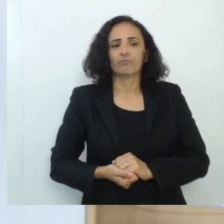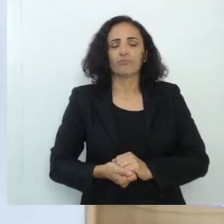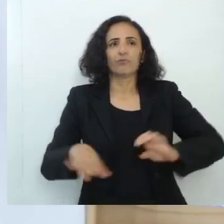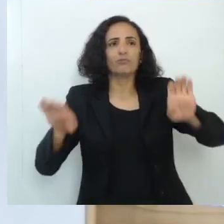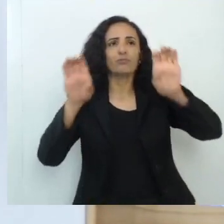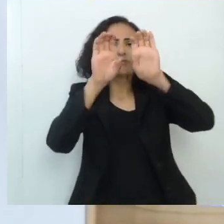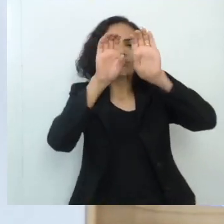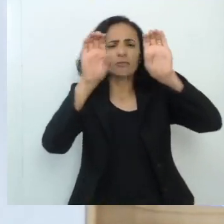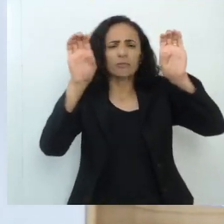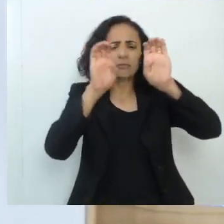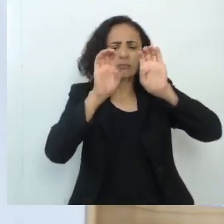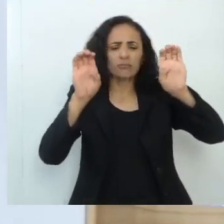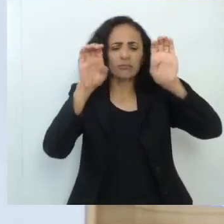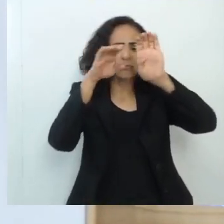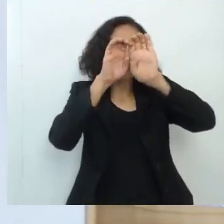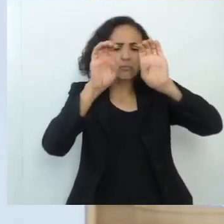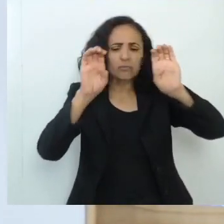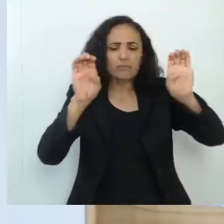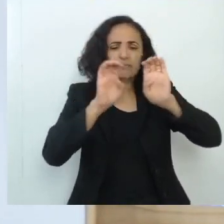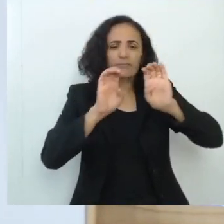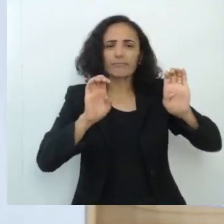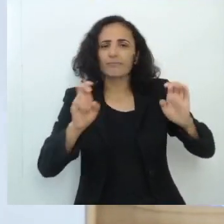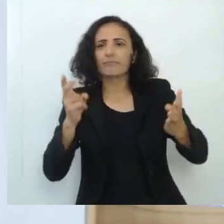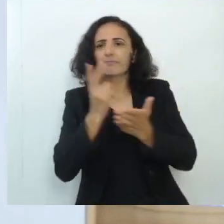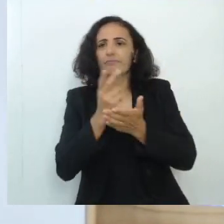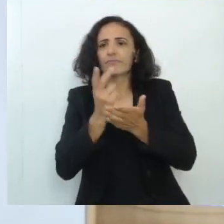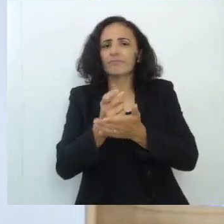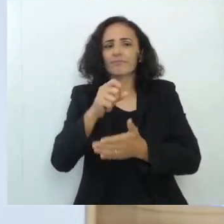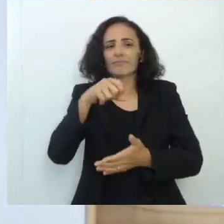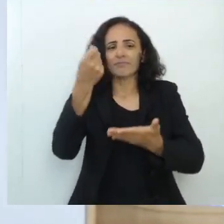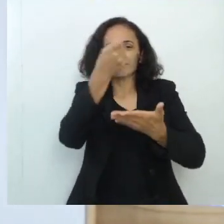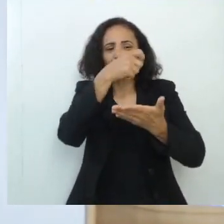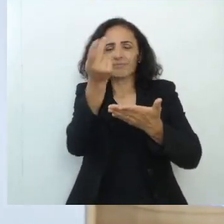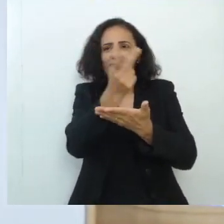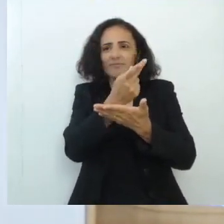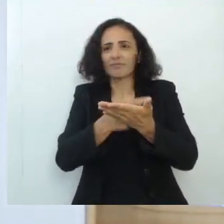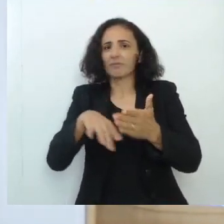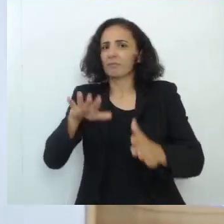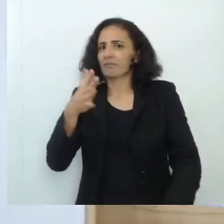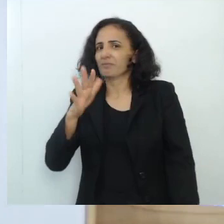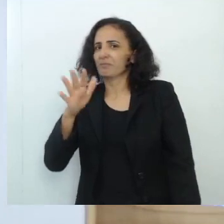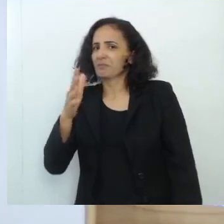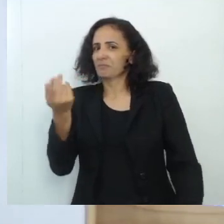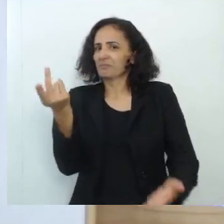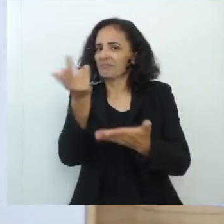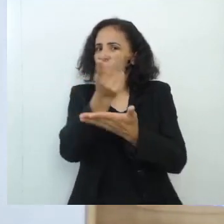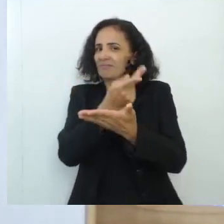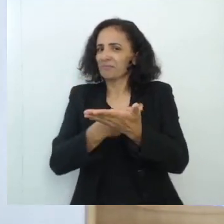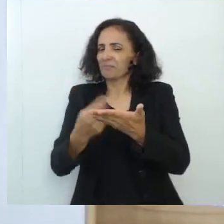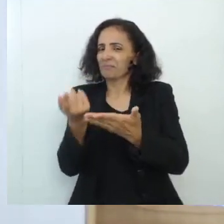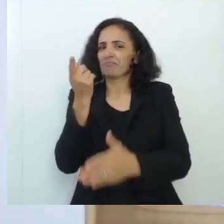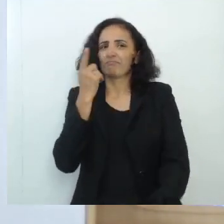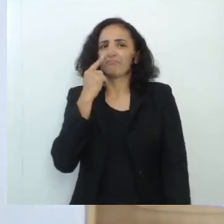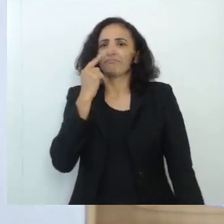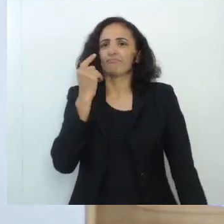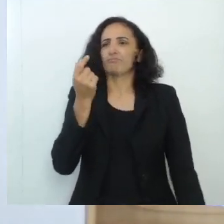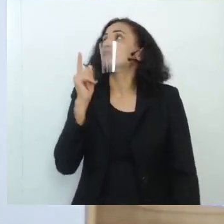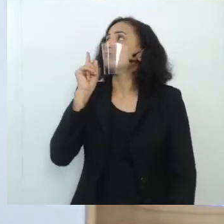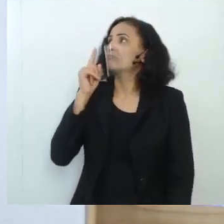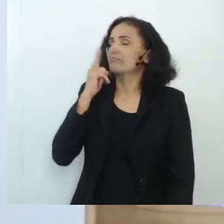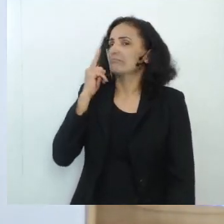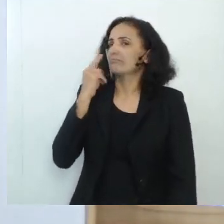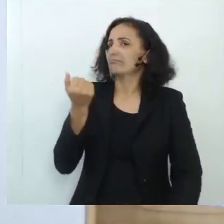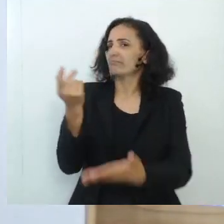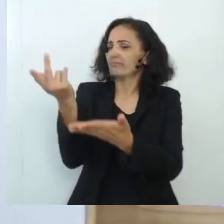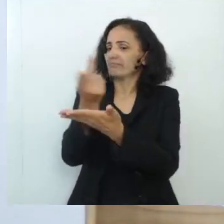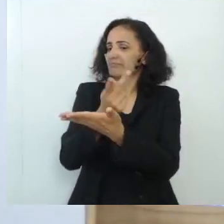assim. Cuidado que sempre o desenho que eles vão fazer para vocês é mais ou menos isso, tá? Aí eles botam assim, ó. Principalmente quando